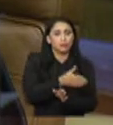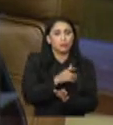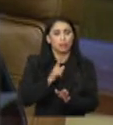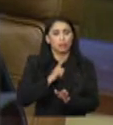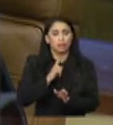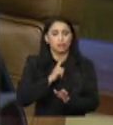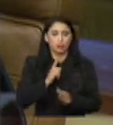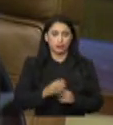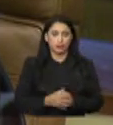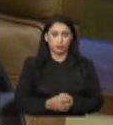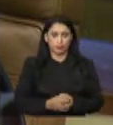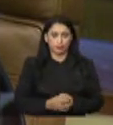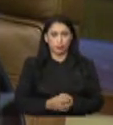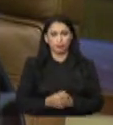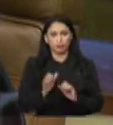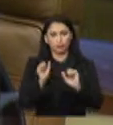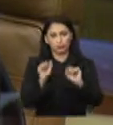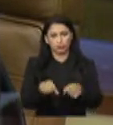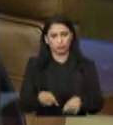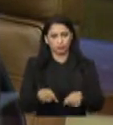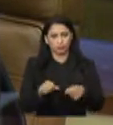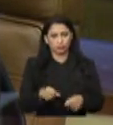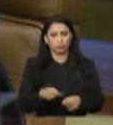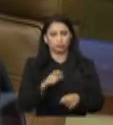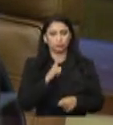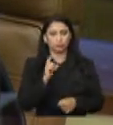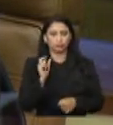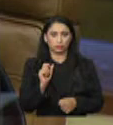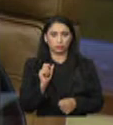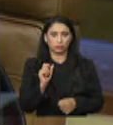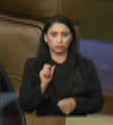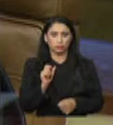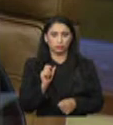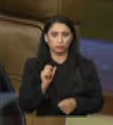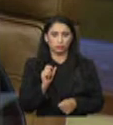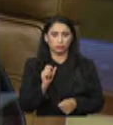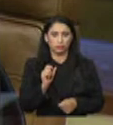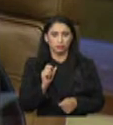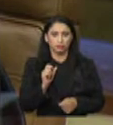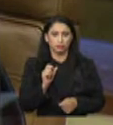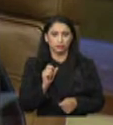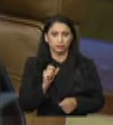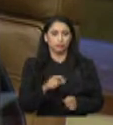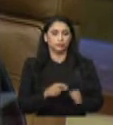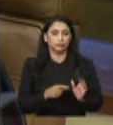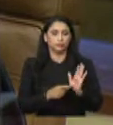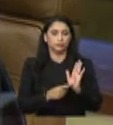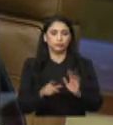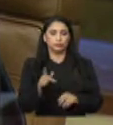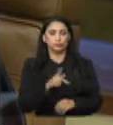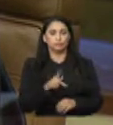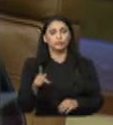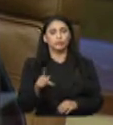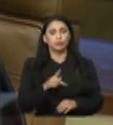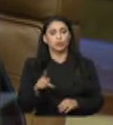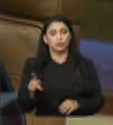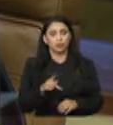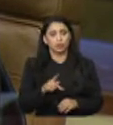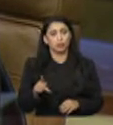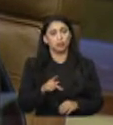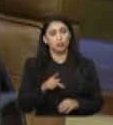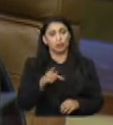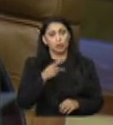relação a vigência é possível haver diz esse lustre ponte ano professor alagoas'